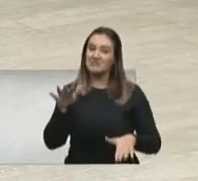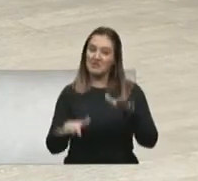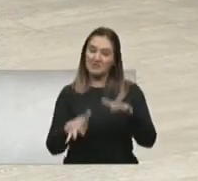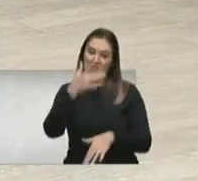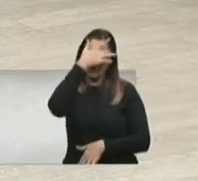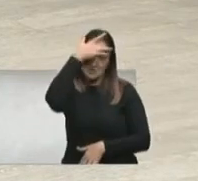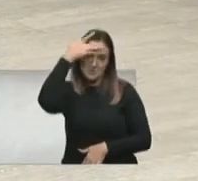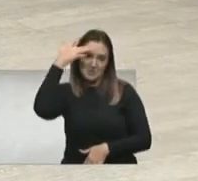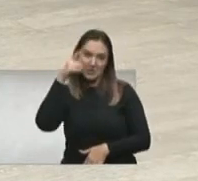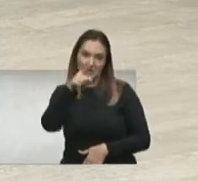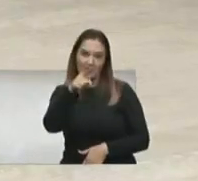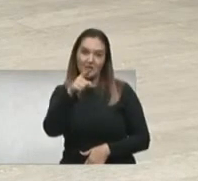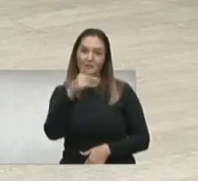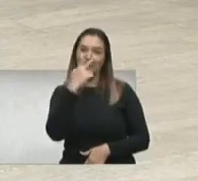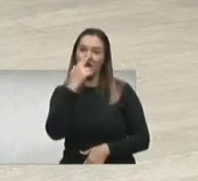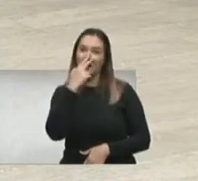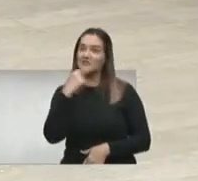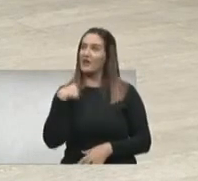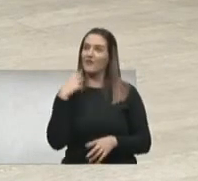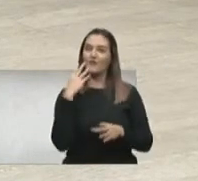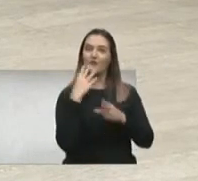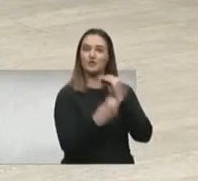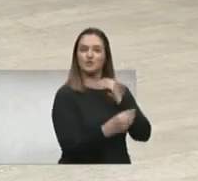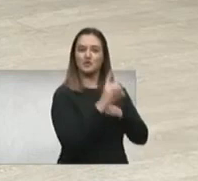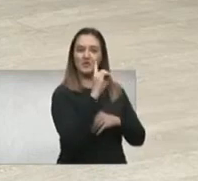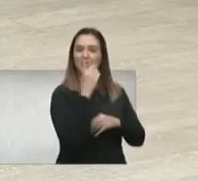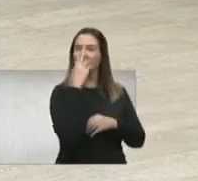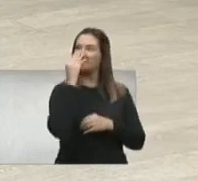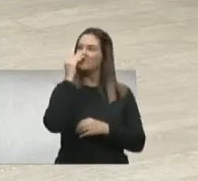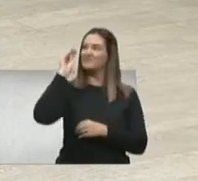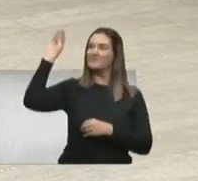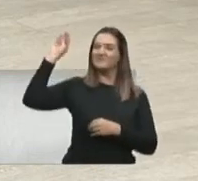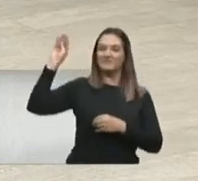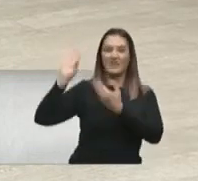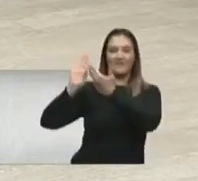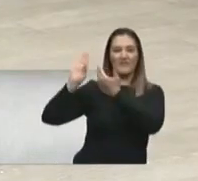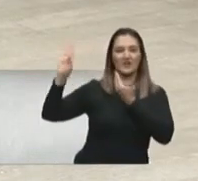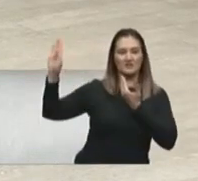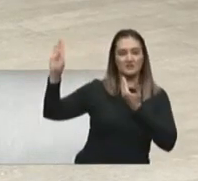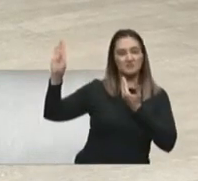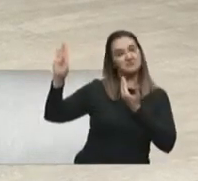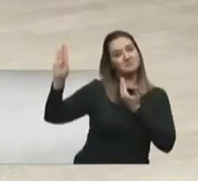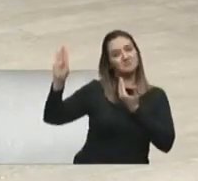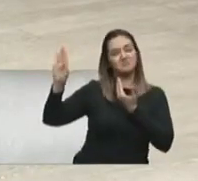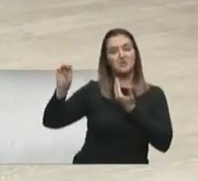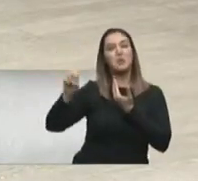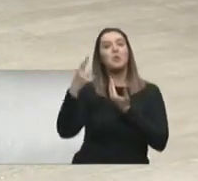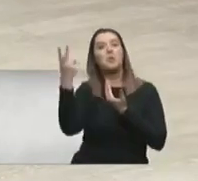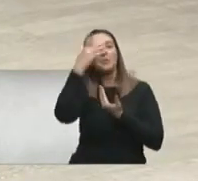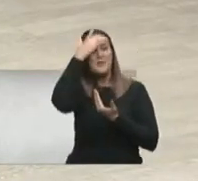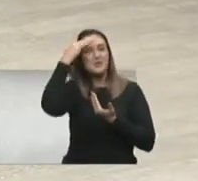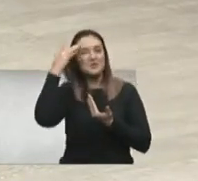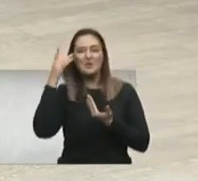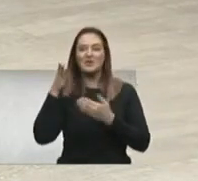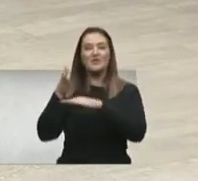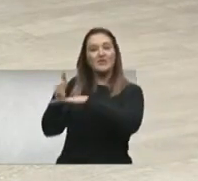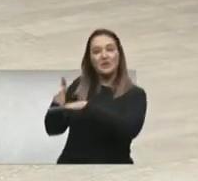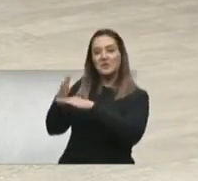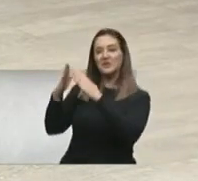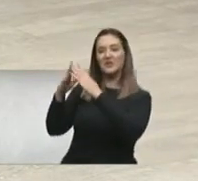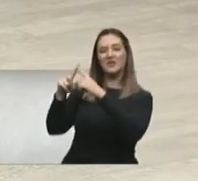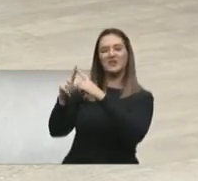me vendo agora que fugiu de Deus, se afastou de Deus? Será que tem alguém agora que, por alguma razão, não frequenta mais a